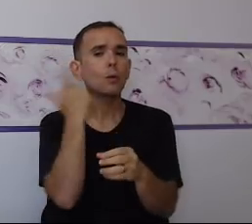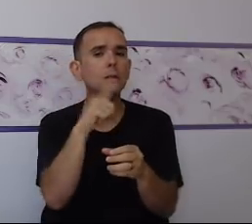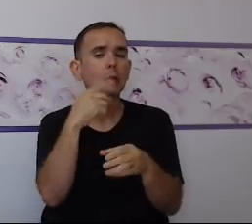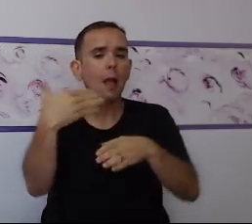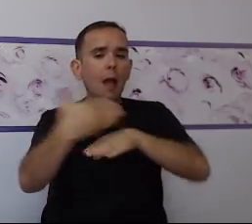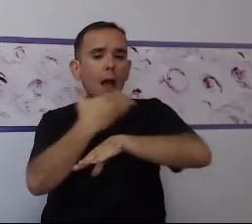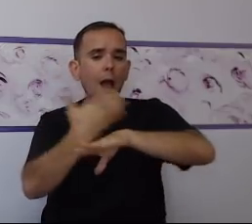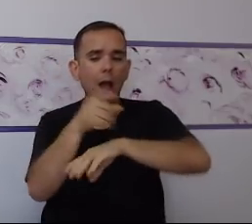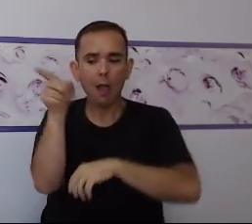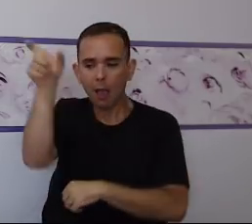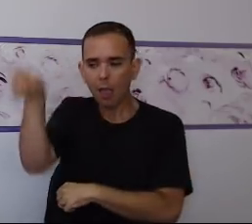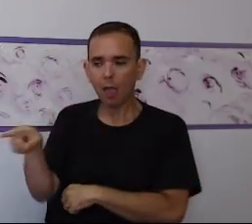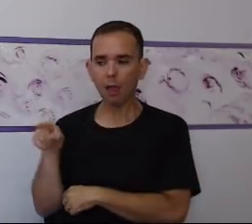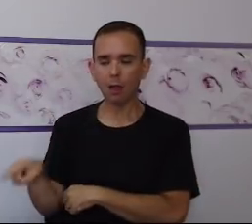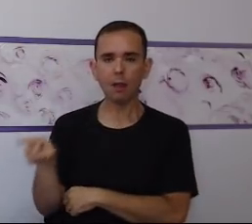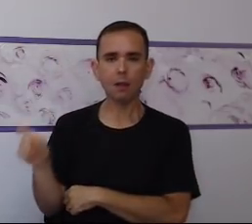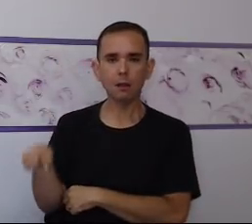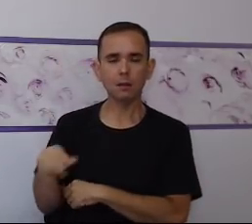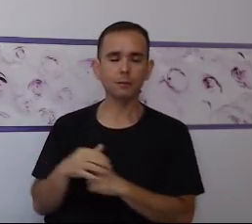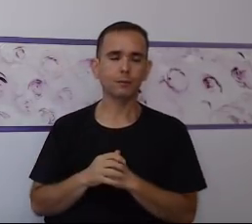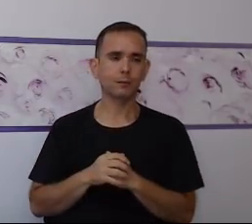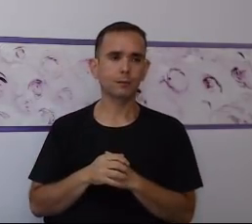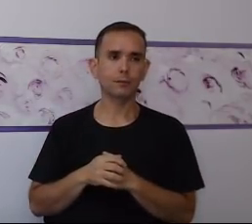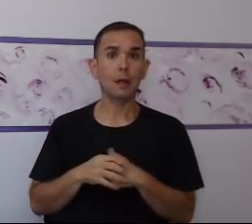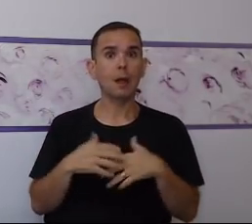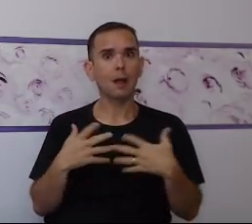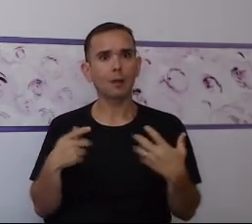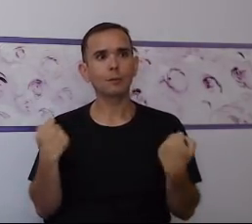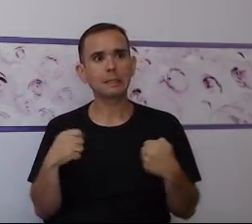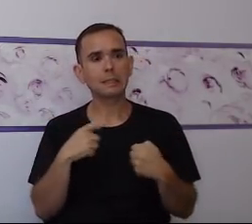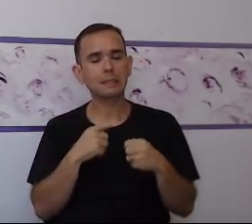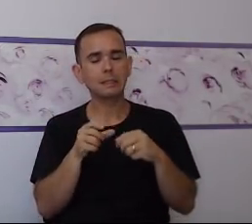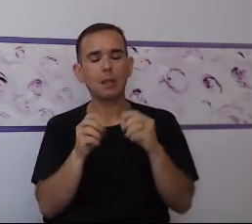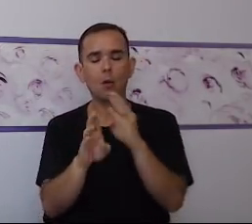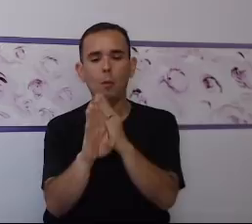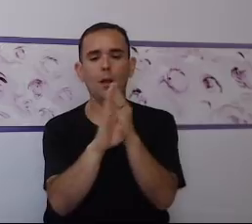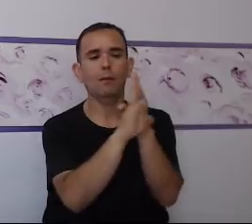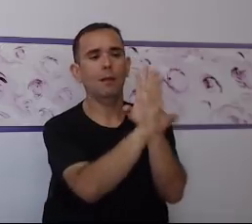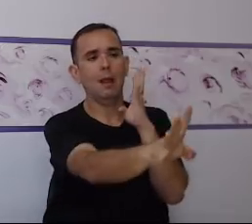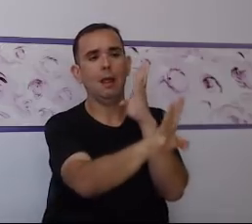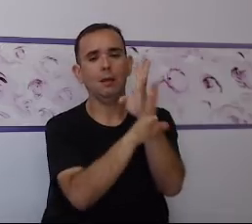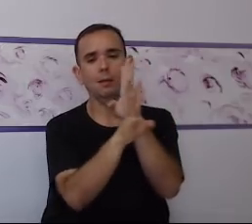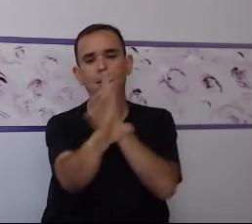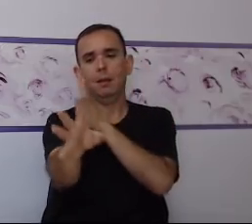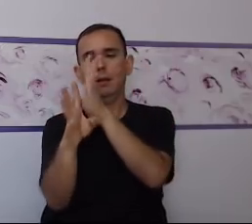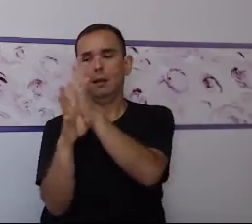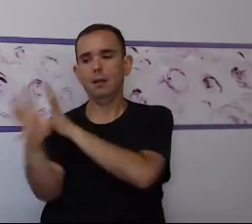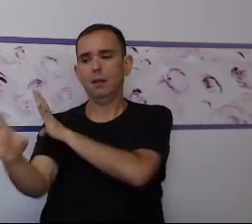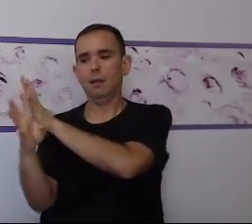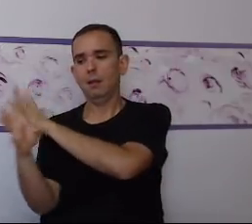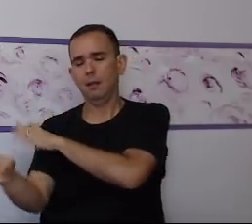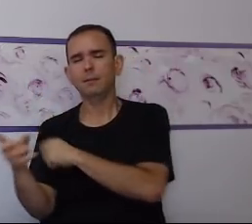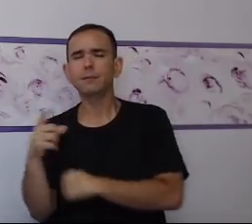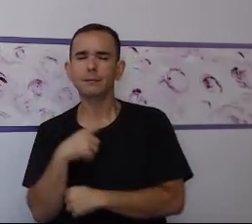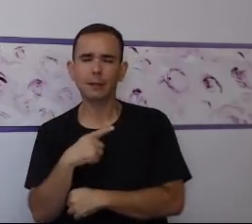acesso a esse aluno com deficiência? Então eu tenho que ter uma fileira alargada de pelo menos 90 centímetros, onde essa